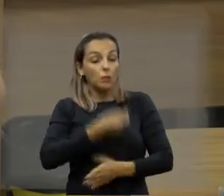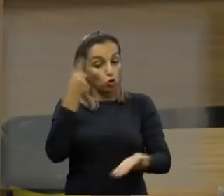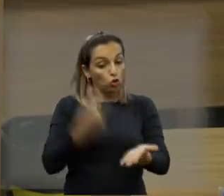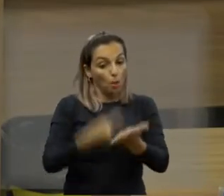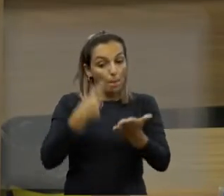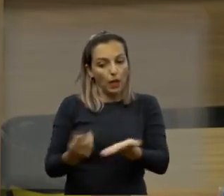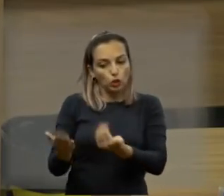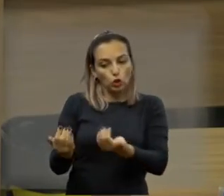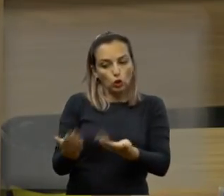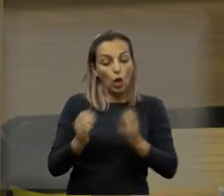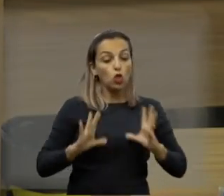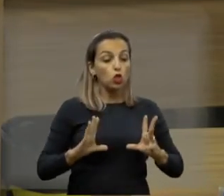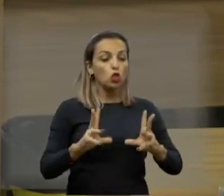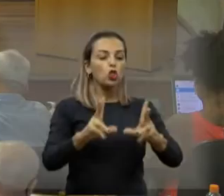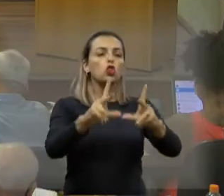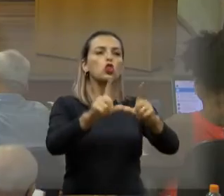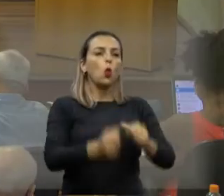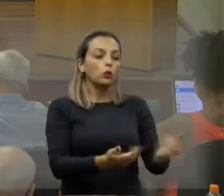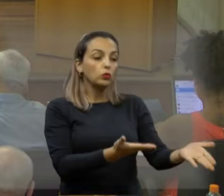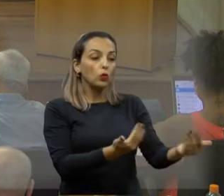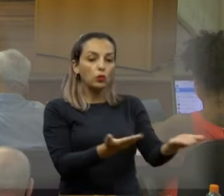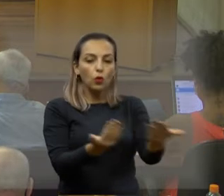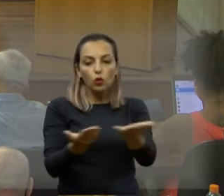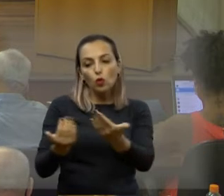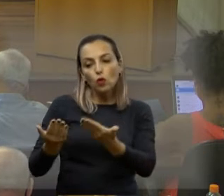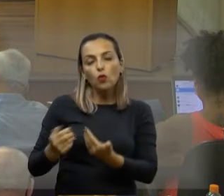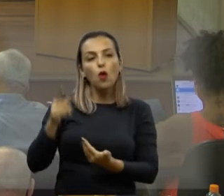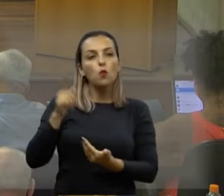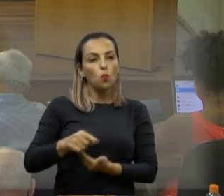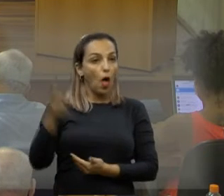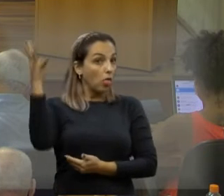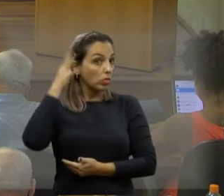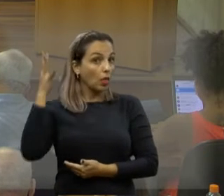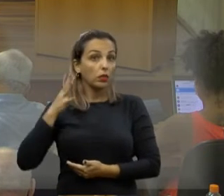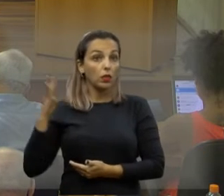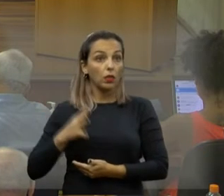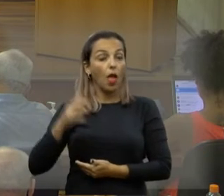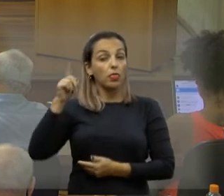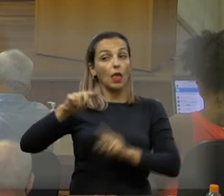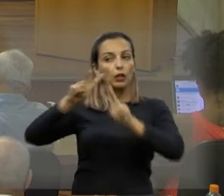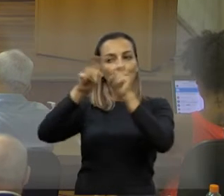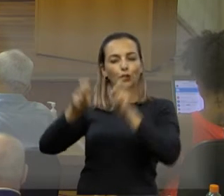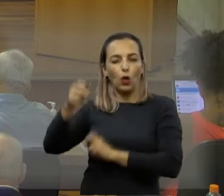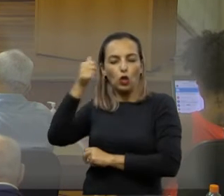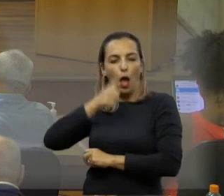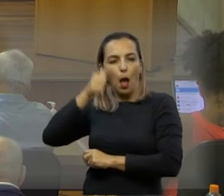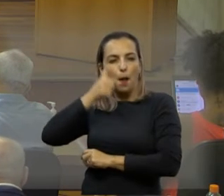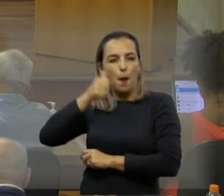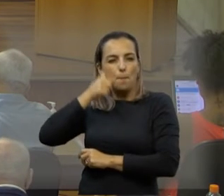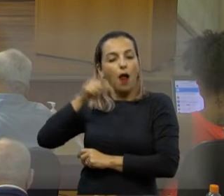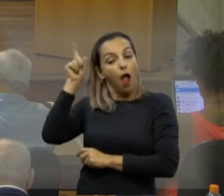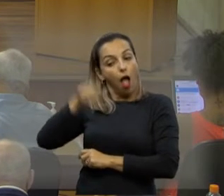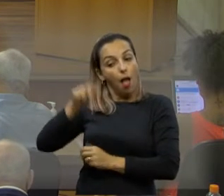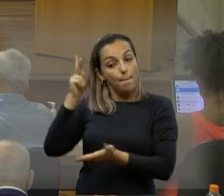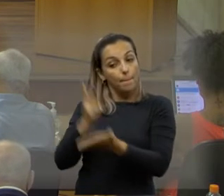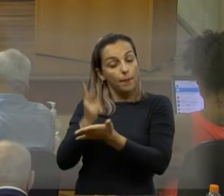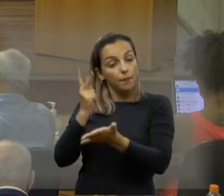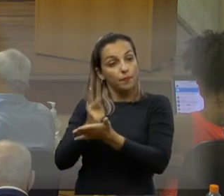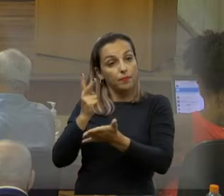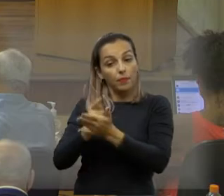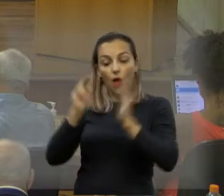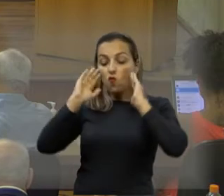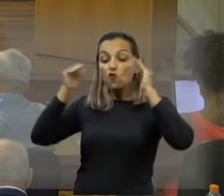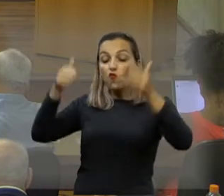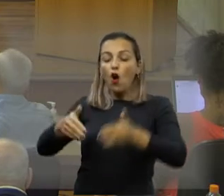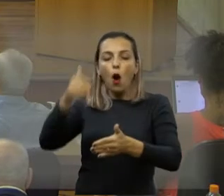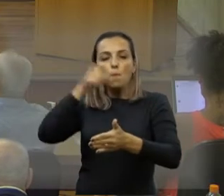todas as Ju bom né Felipe como sempre Felipe atrás as mulher quando a gente traz a falta da mulher a gente tem que sempre pensar